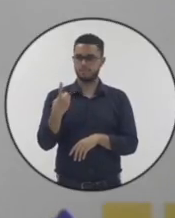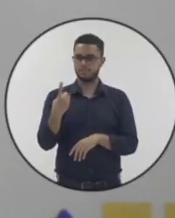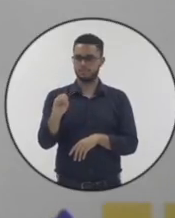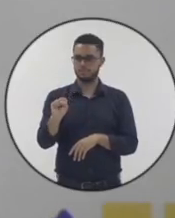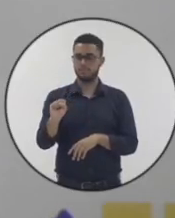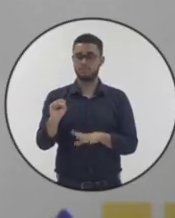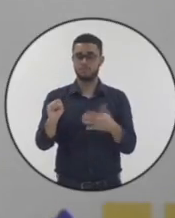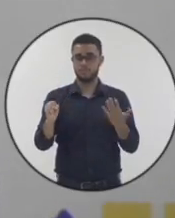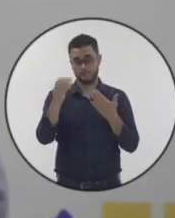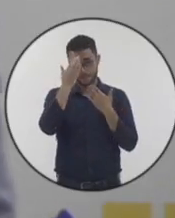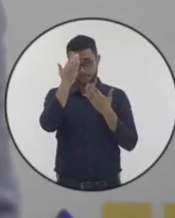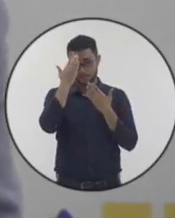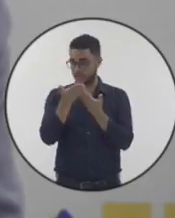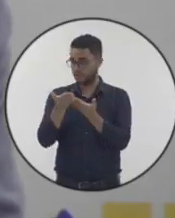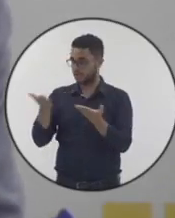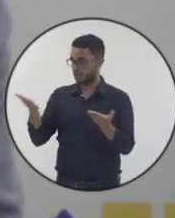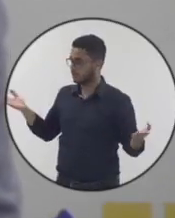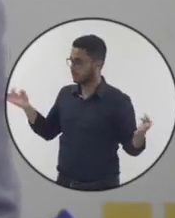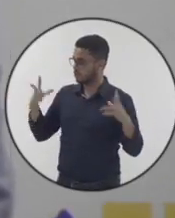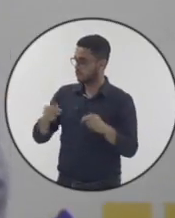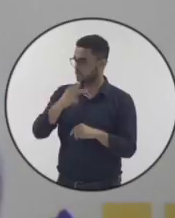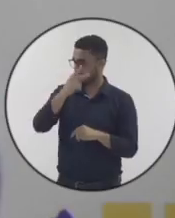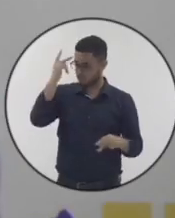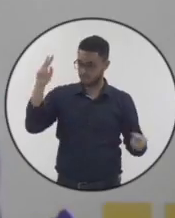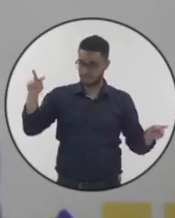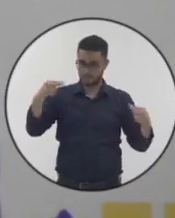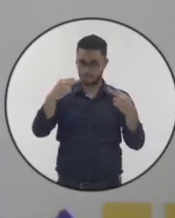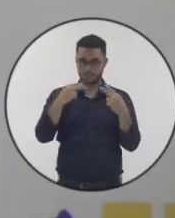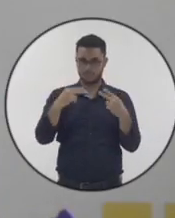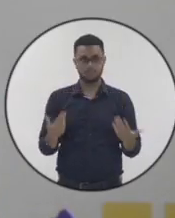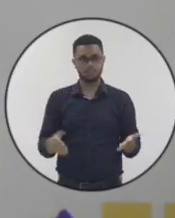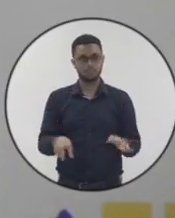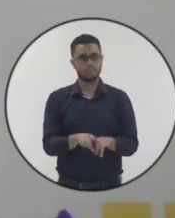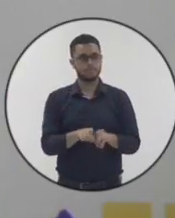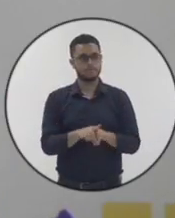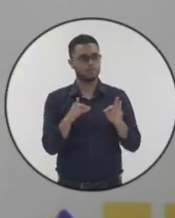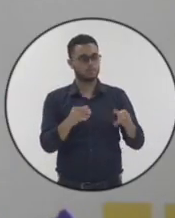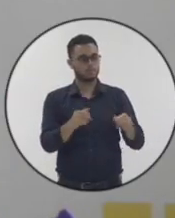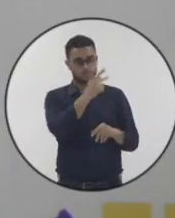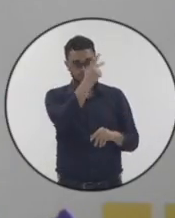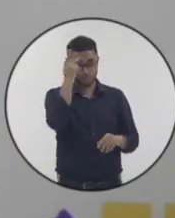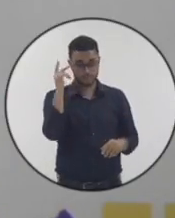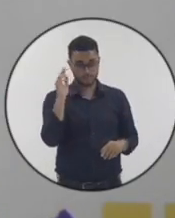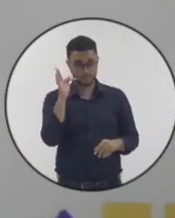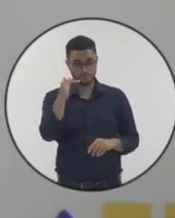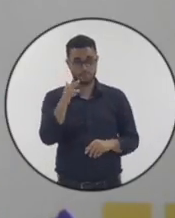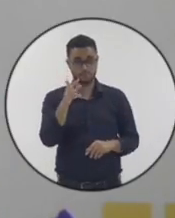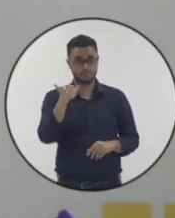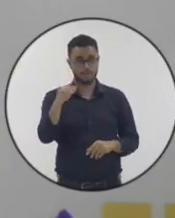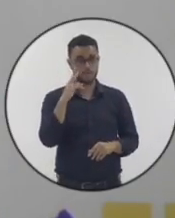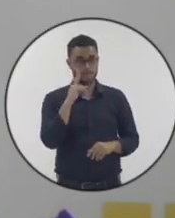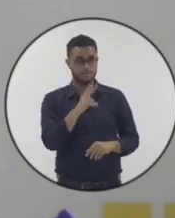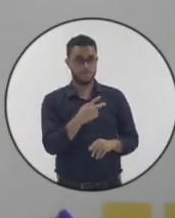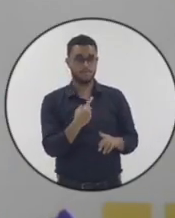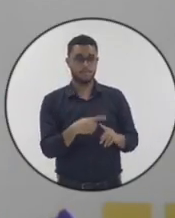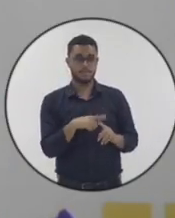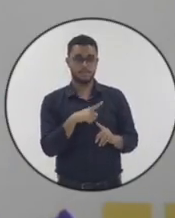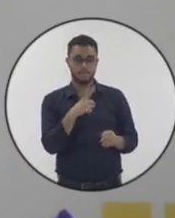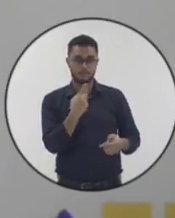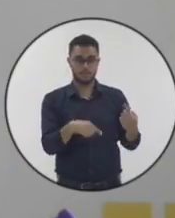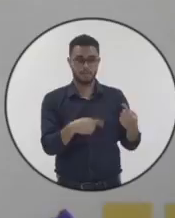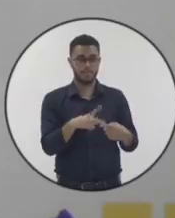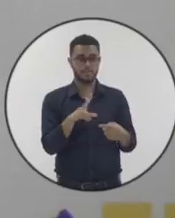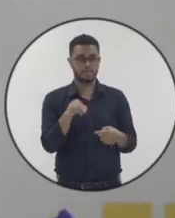todos e todas que ficaram nos assistindo, todos aqueles que ainda vão nos assistir. Esse debate ficará disponível